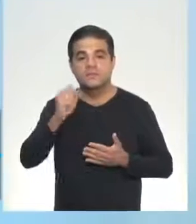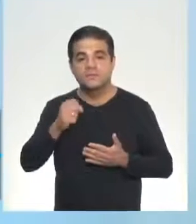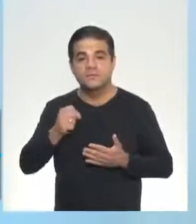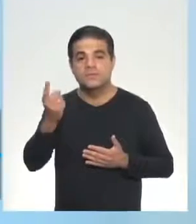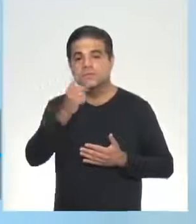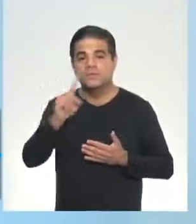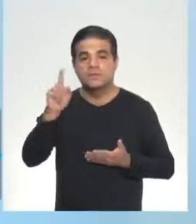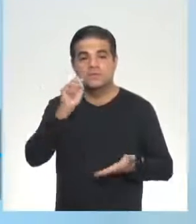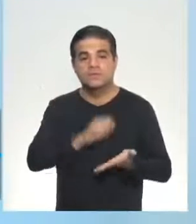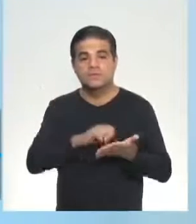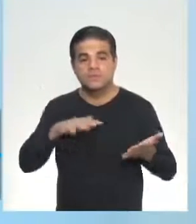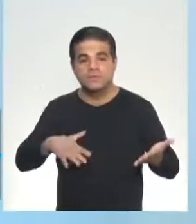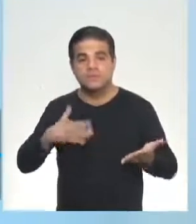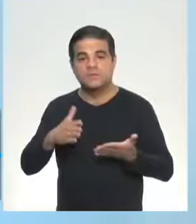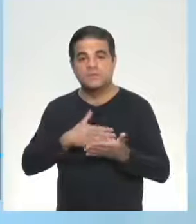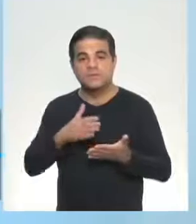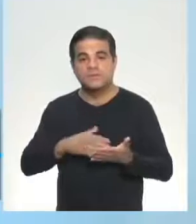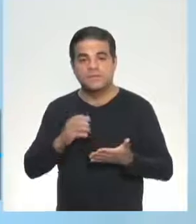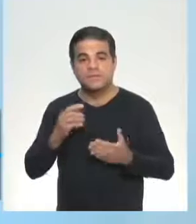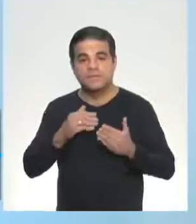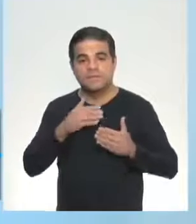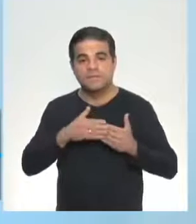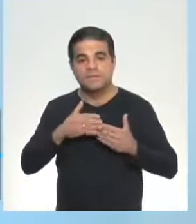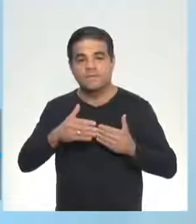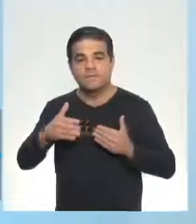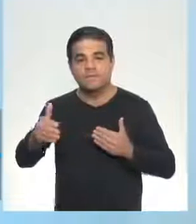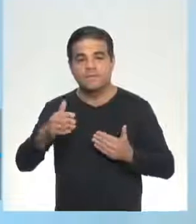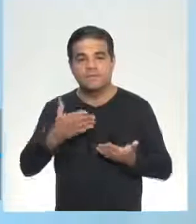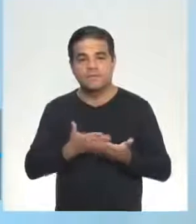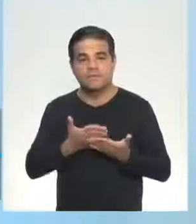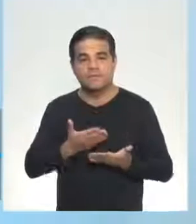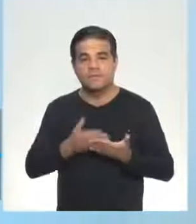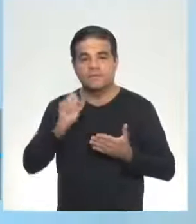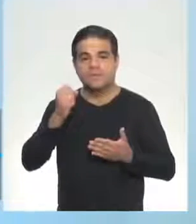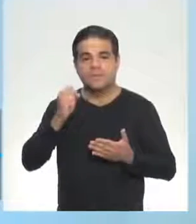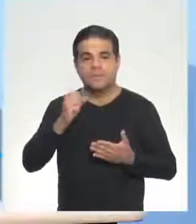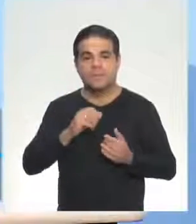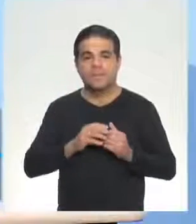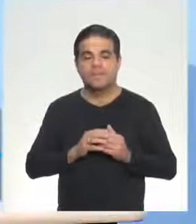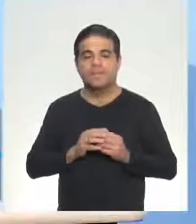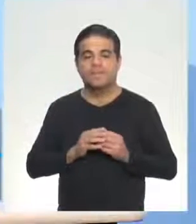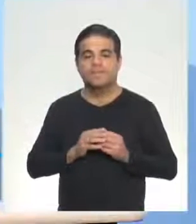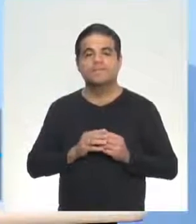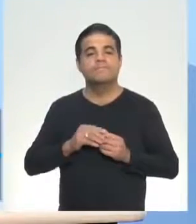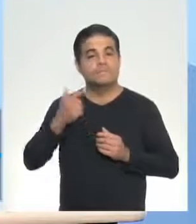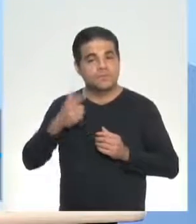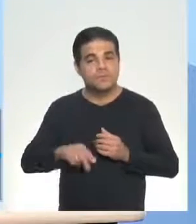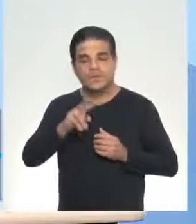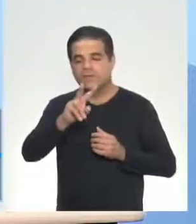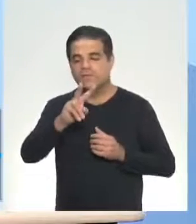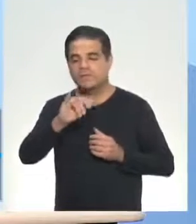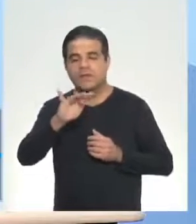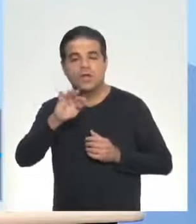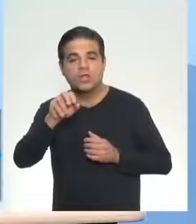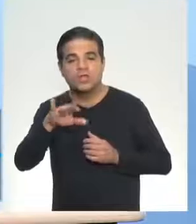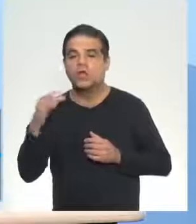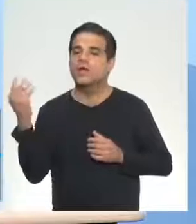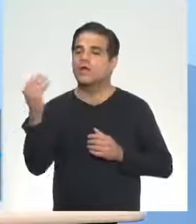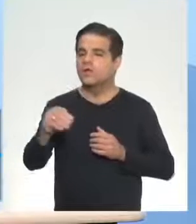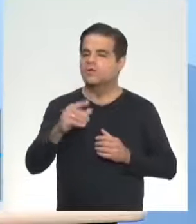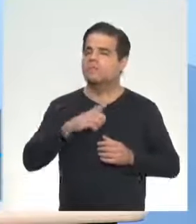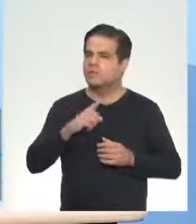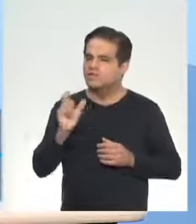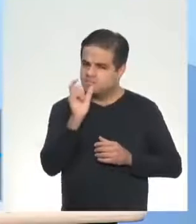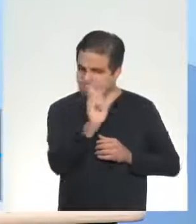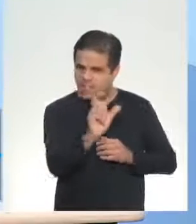a última atividade, a lição 8 lá. Sequência. Vamos lá. Aula 8. Mais uma, a Victoria da Progiovana colocou, tem